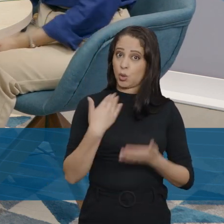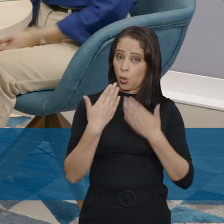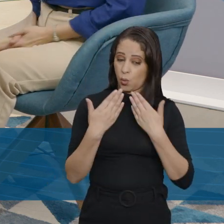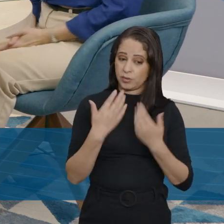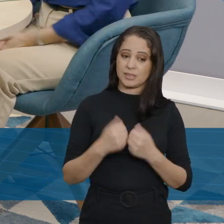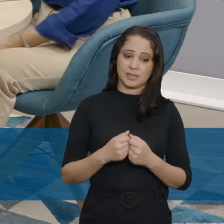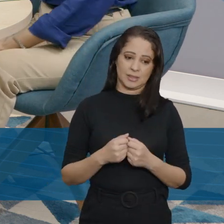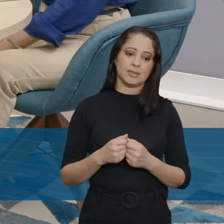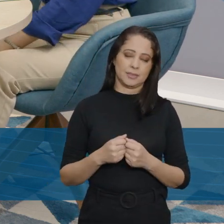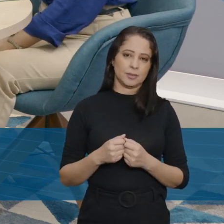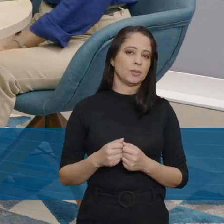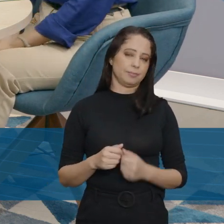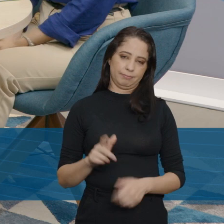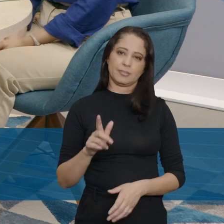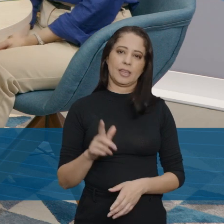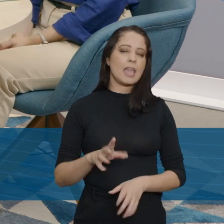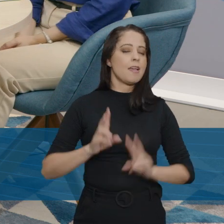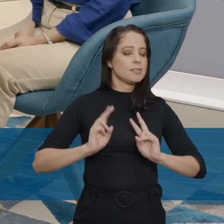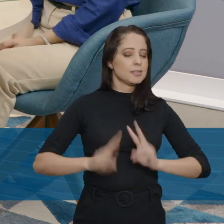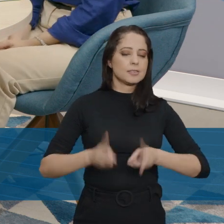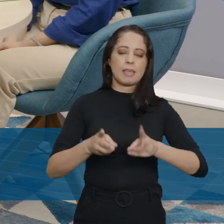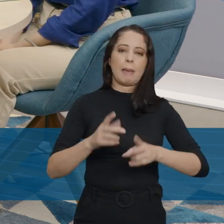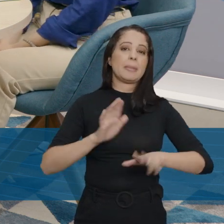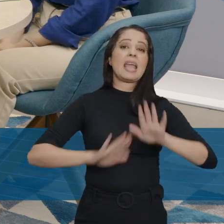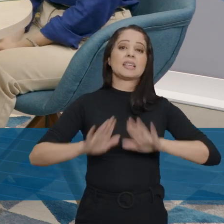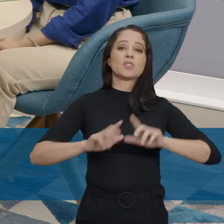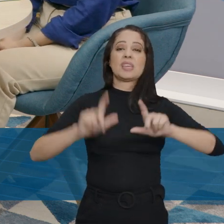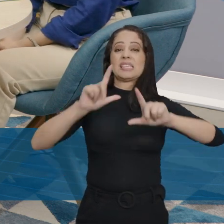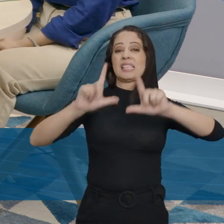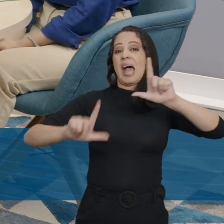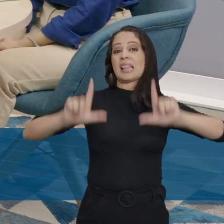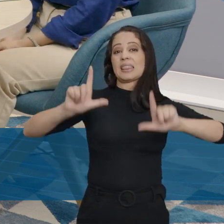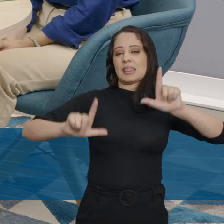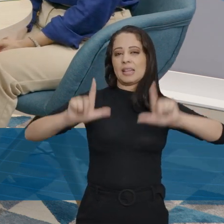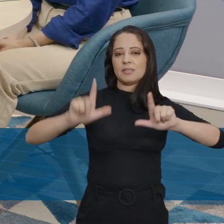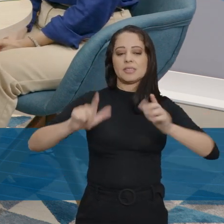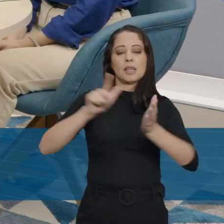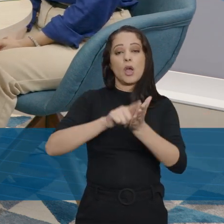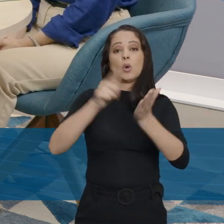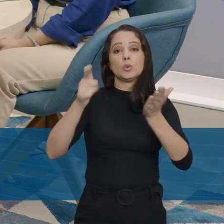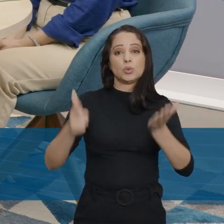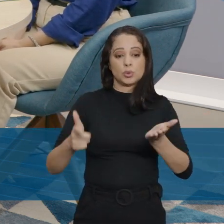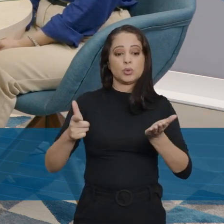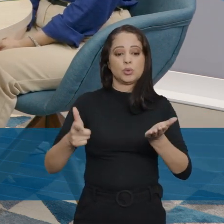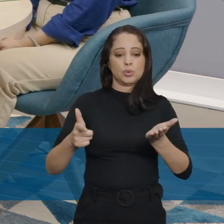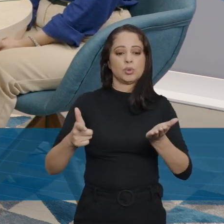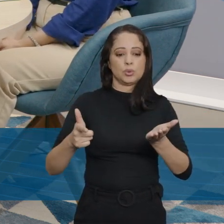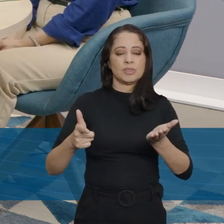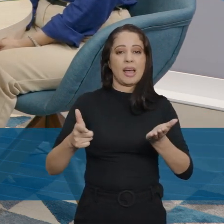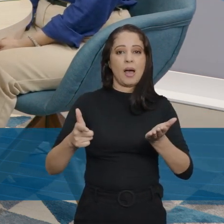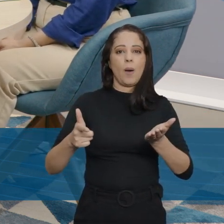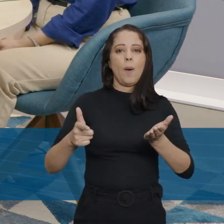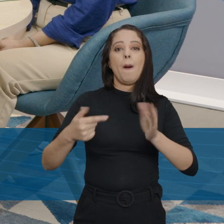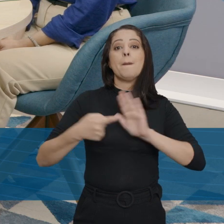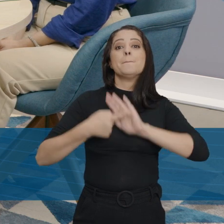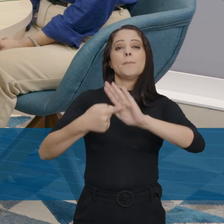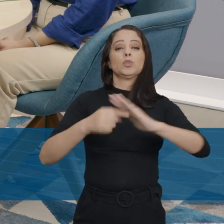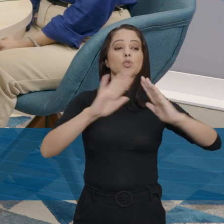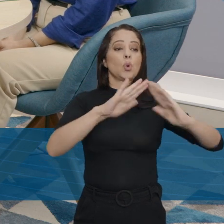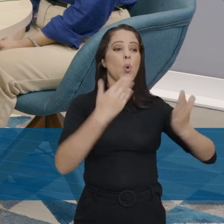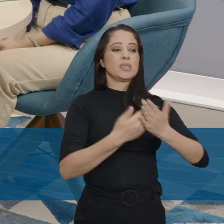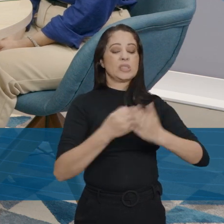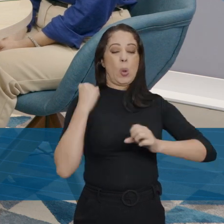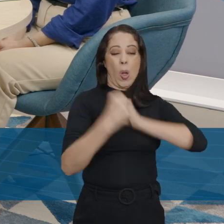adequadamente, que muitos veículos, em unanimidade, muitos veículos de comunicação decidiram por fazer em ataques, casos de ataques